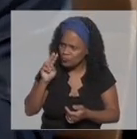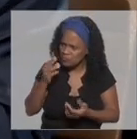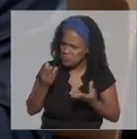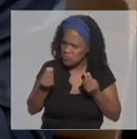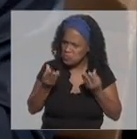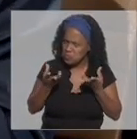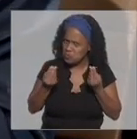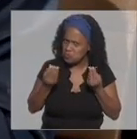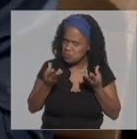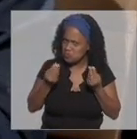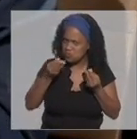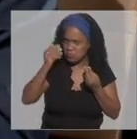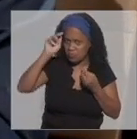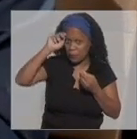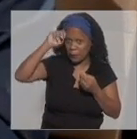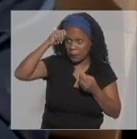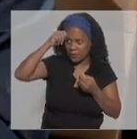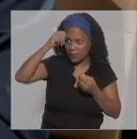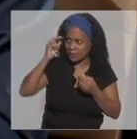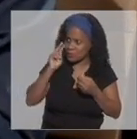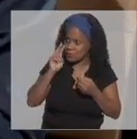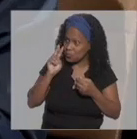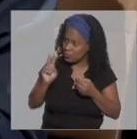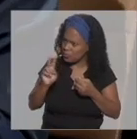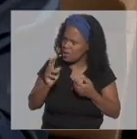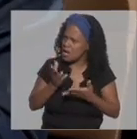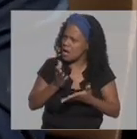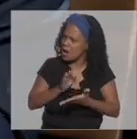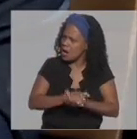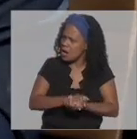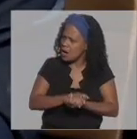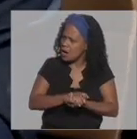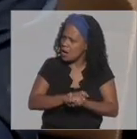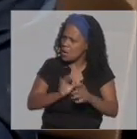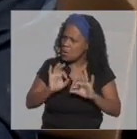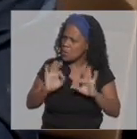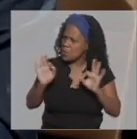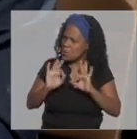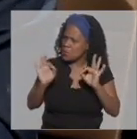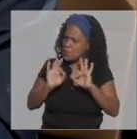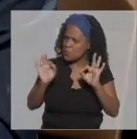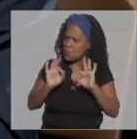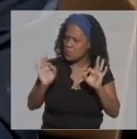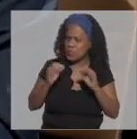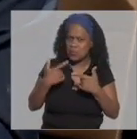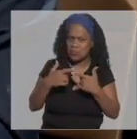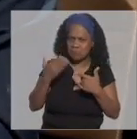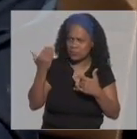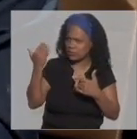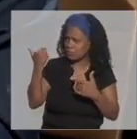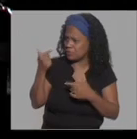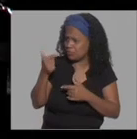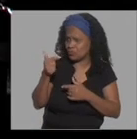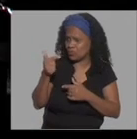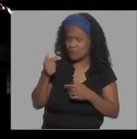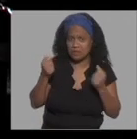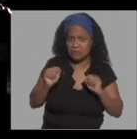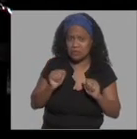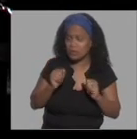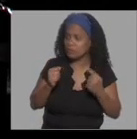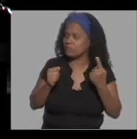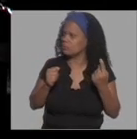se lotadas e muitos negros isso é algo que há um tempo atrás a gente não via net tinha um teatro você